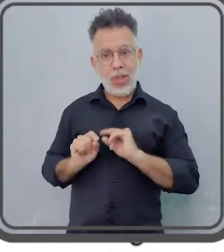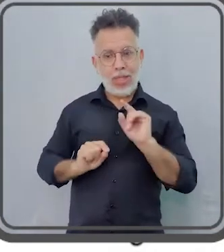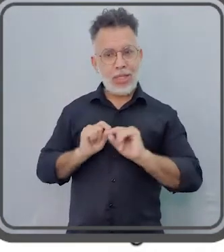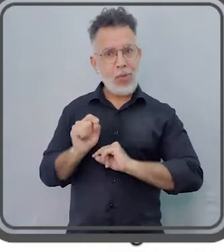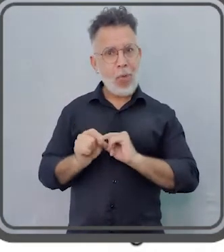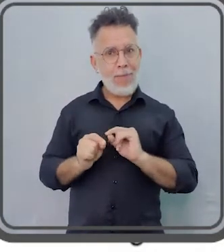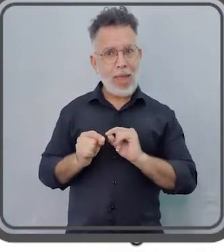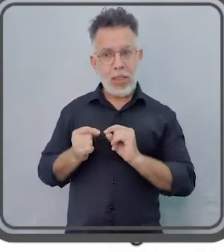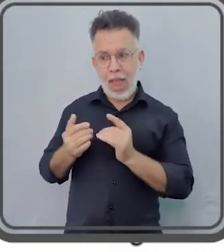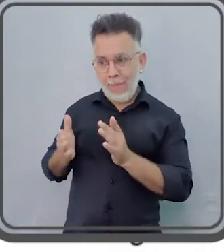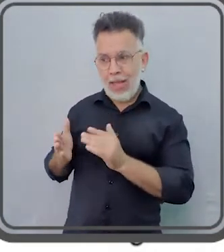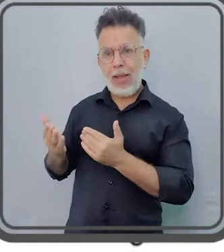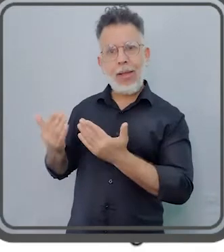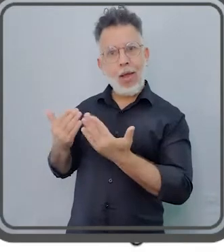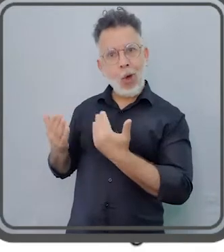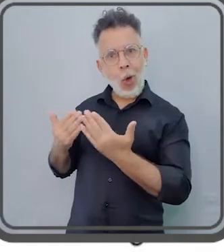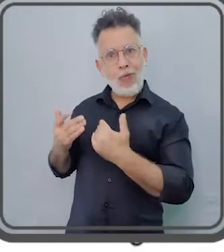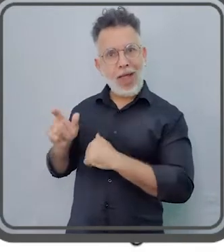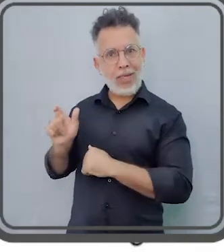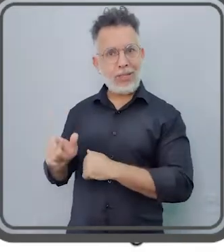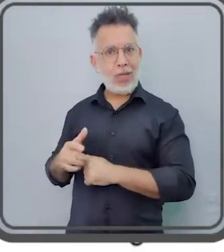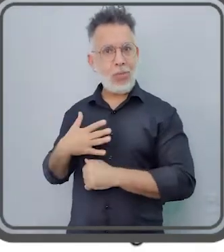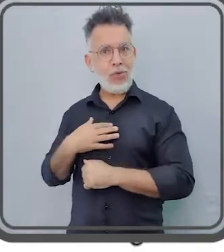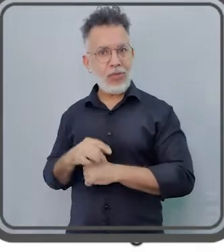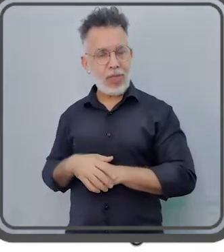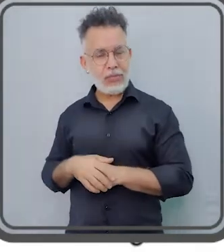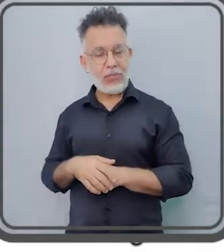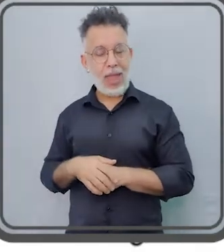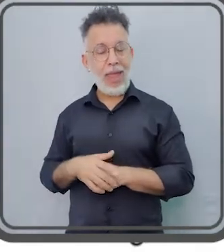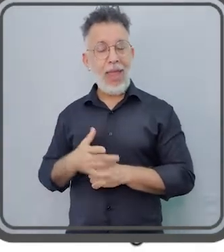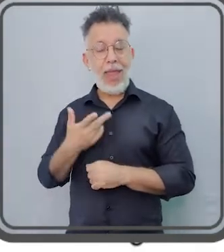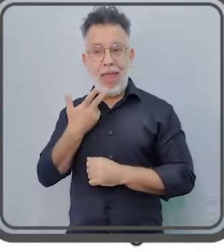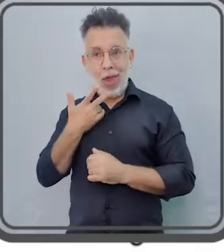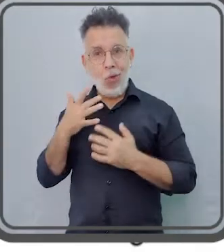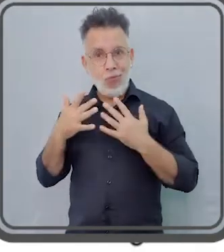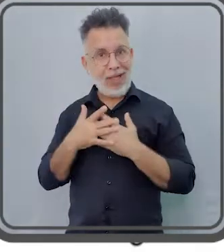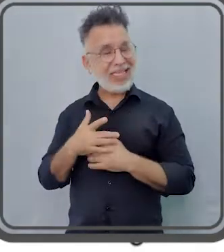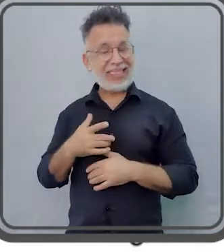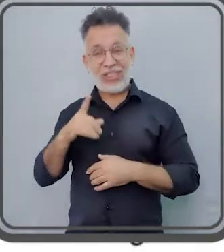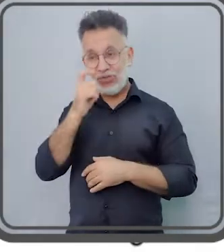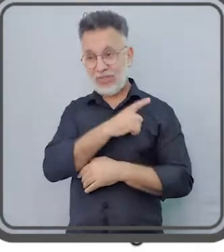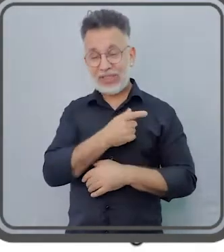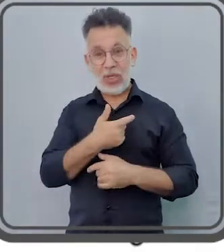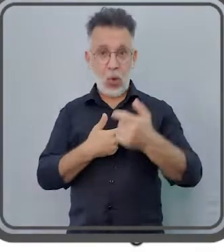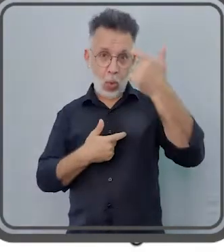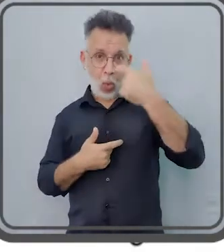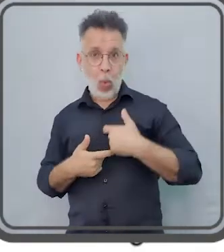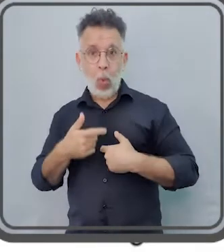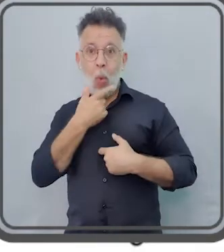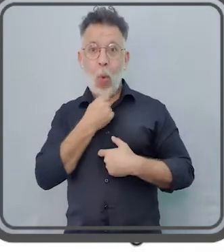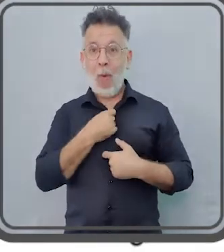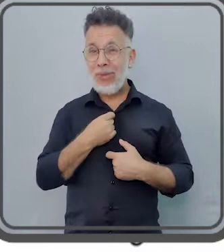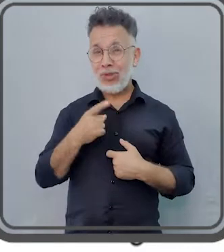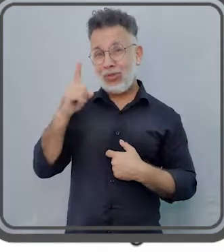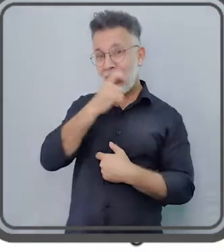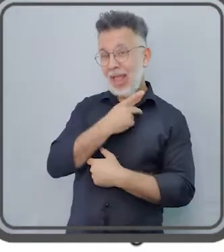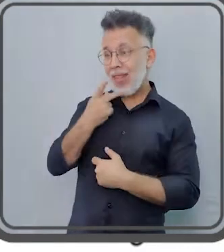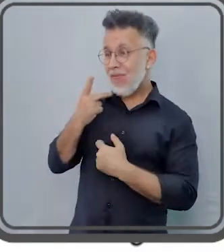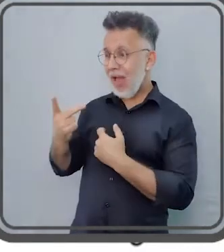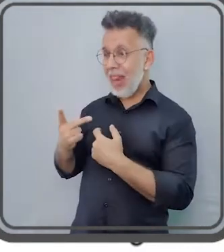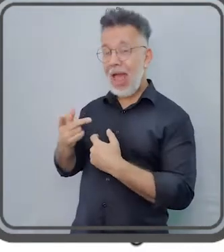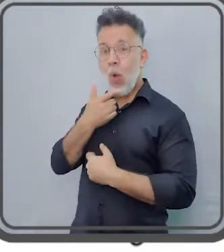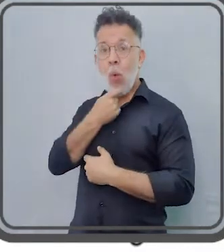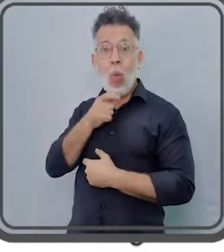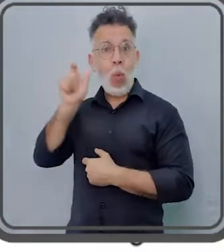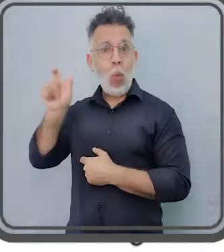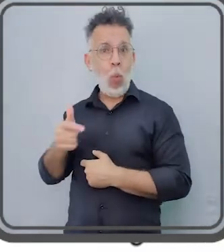esse tipo de conversa em casa. E confesso, não é fácil. Um homem com dificuldade de falar sobre isso com o filho. Não é com um menino,